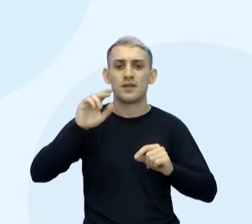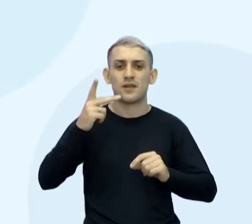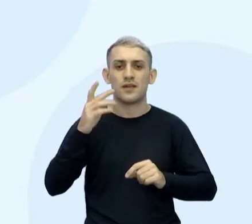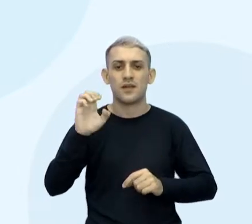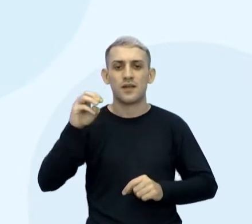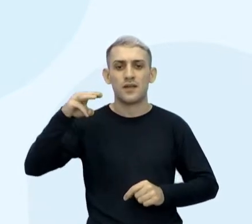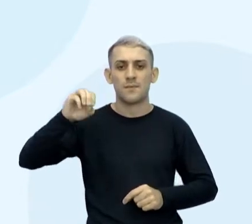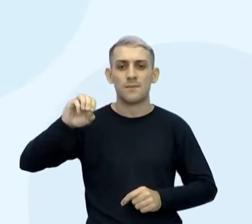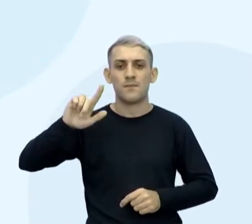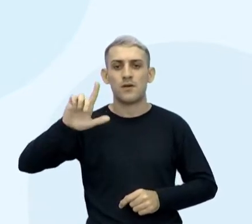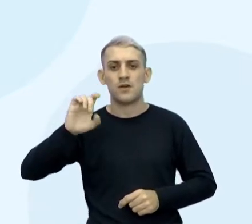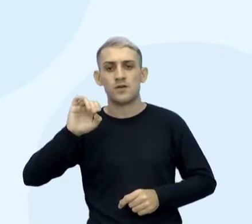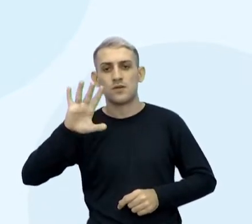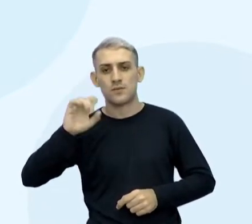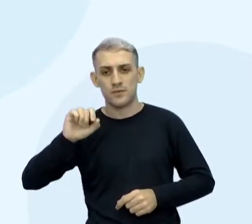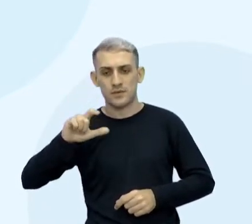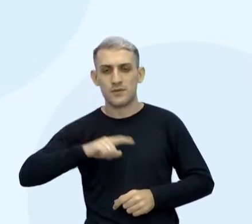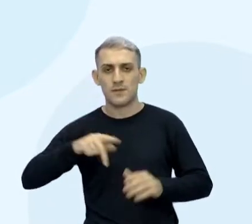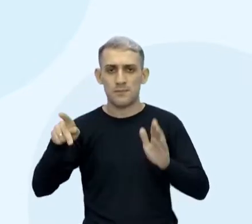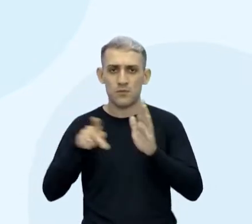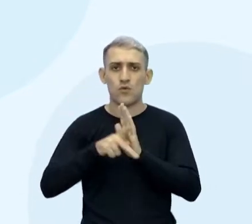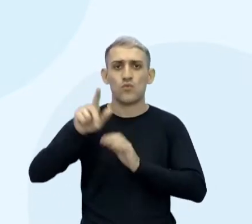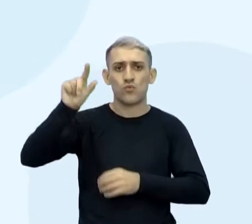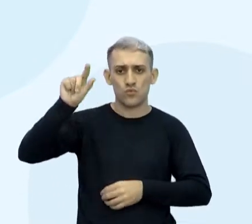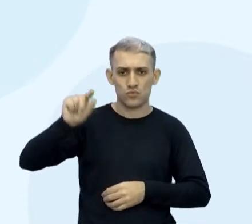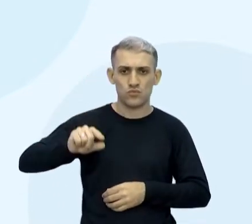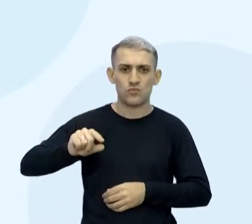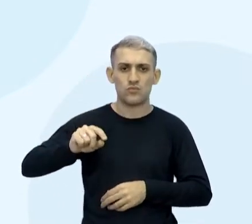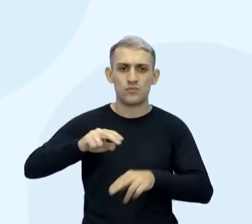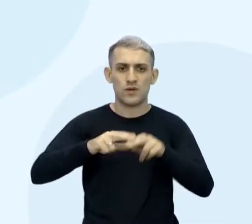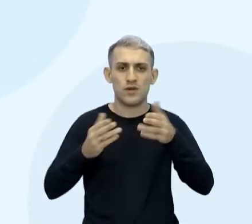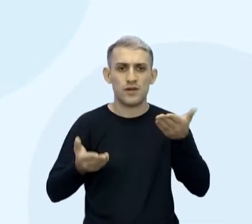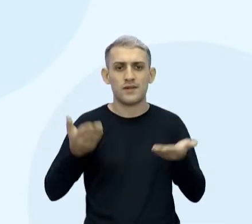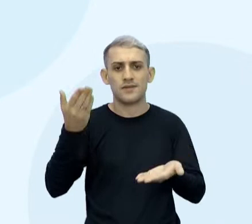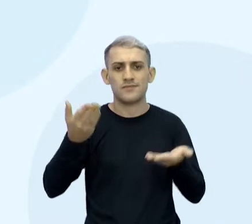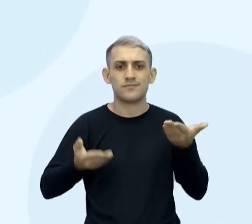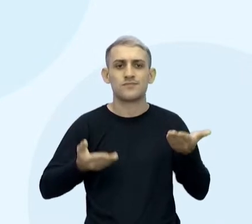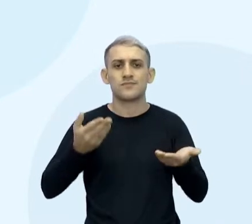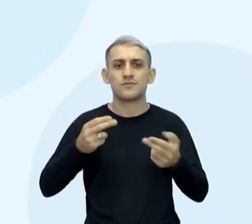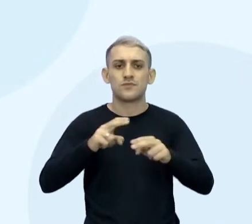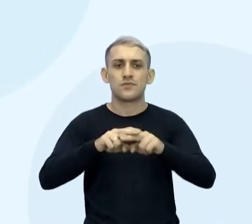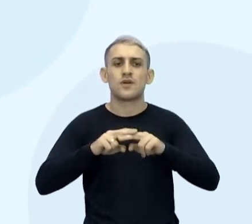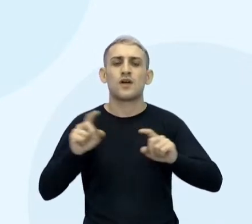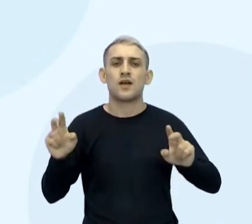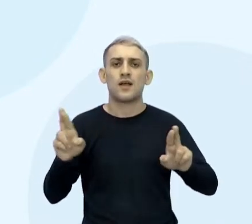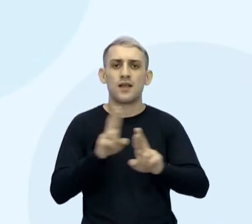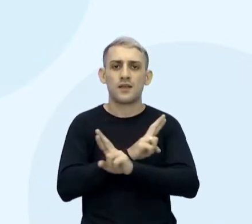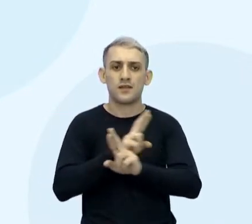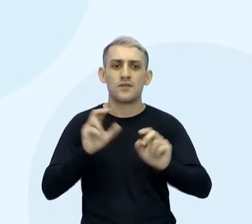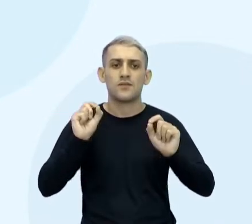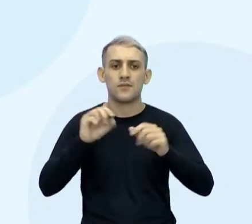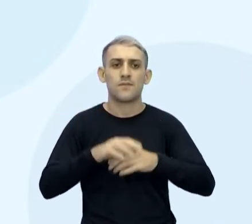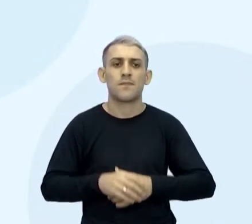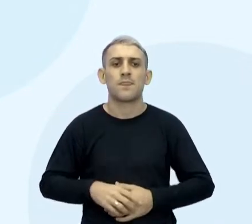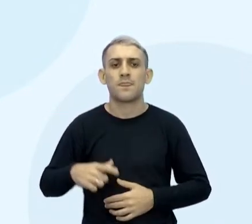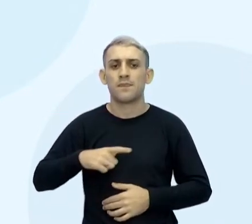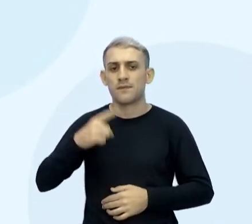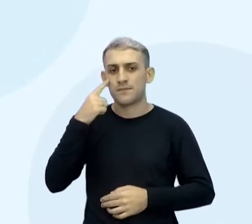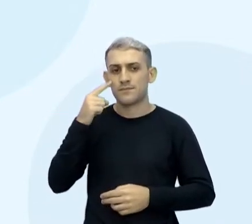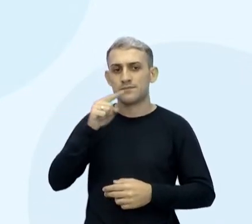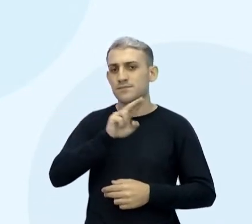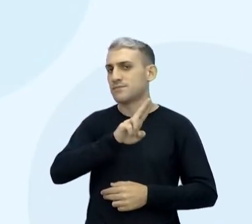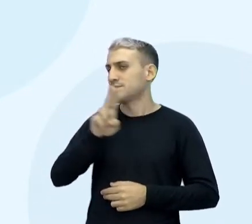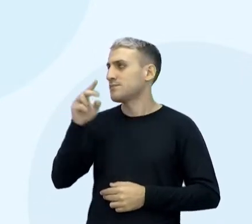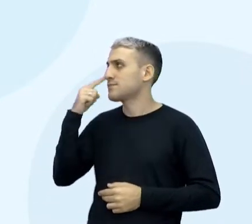de hemoglobina oxigenada em equilíbrio no sangue, conforme a relação. Então, a gente tem aí uma